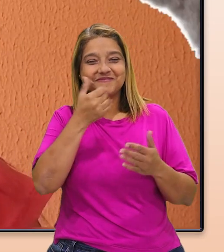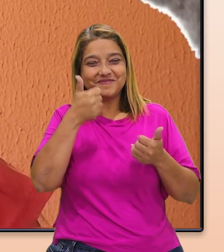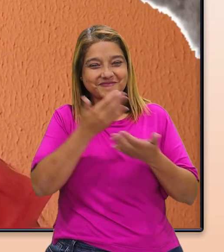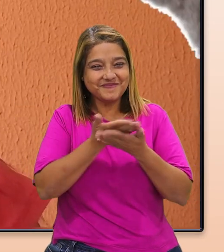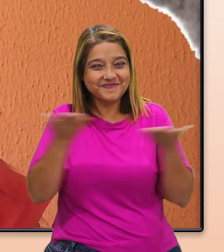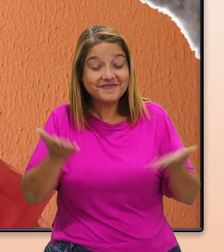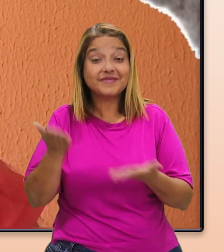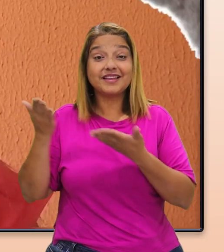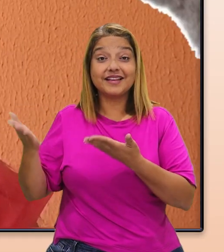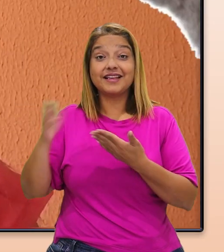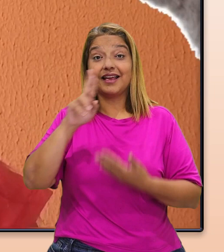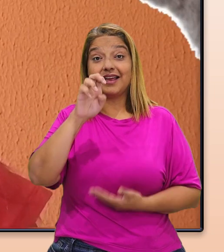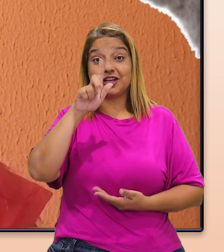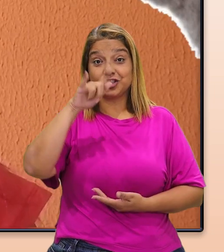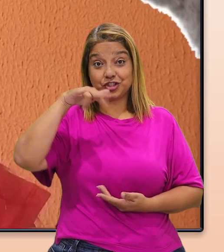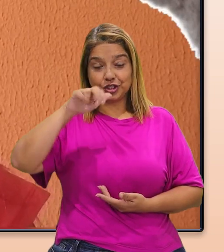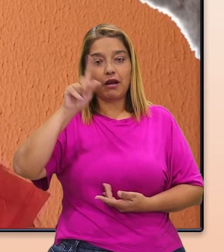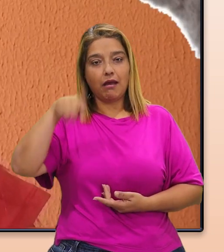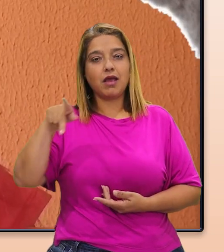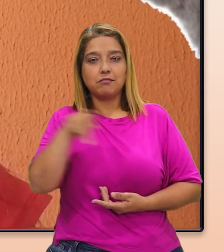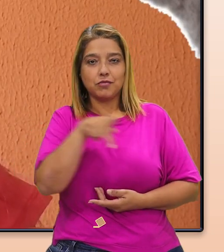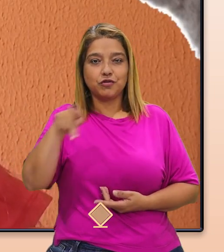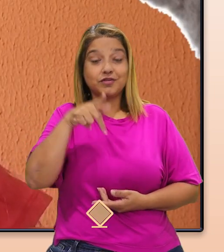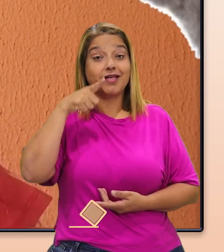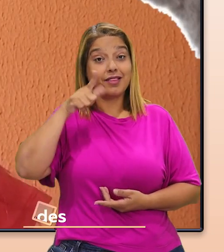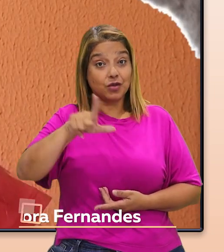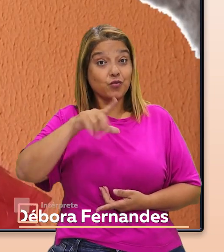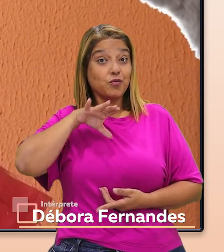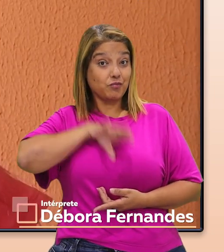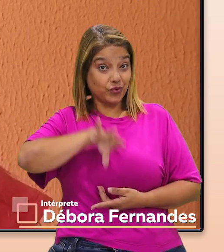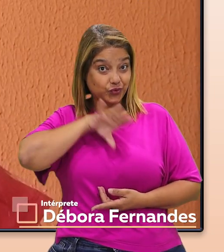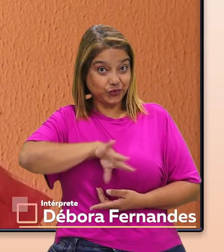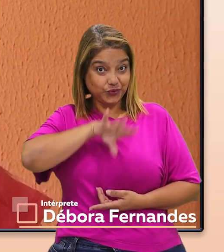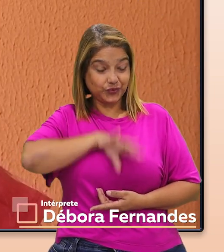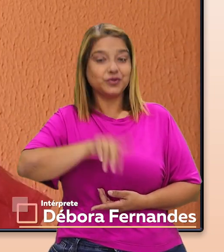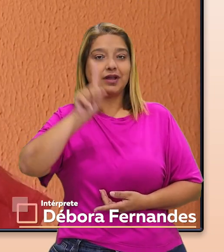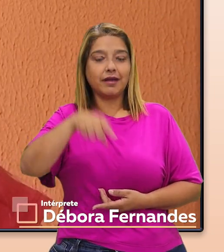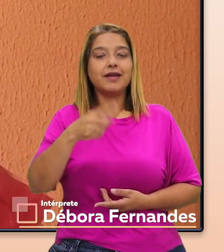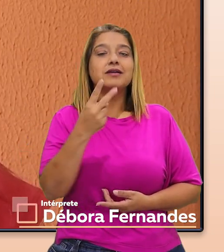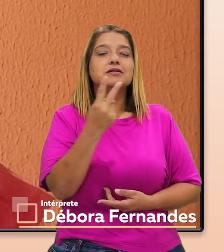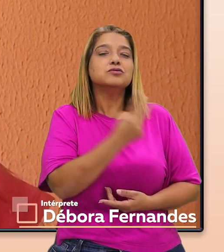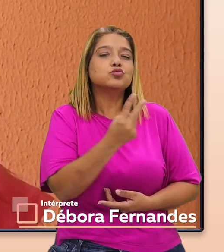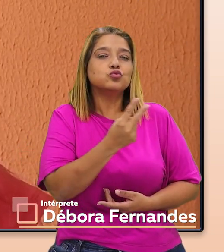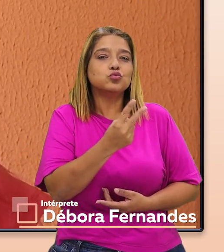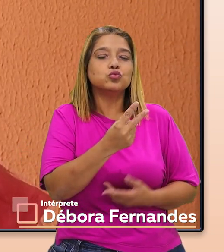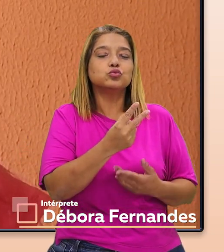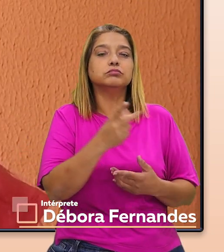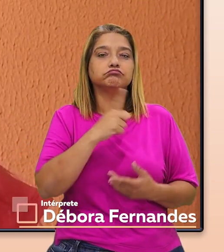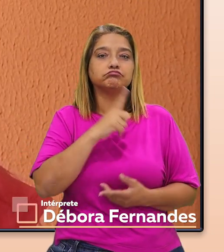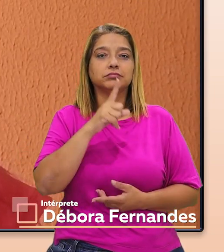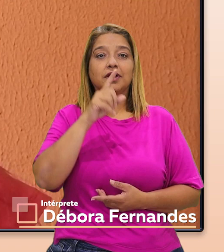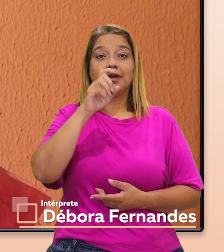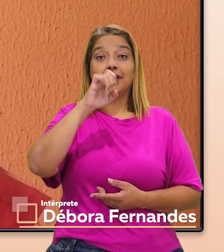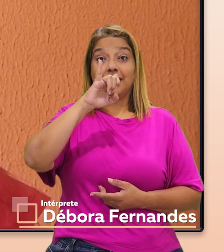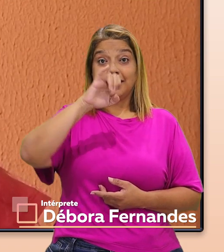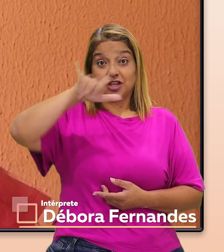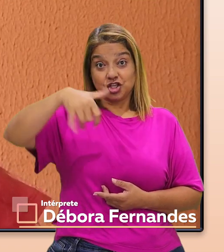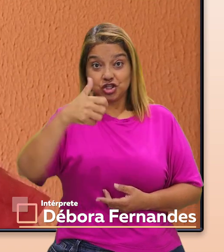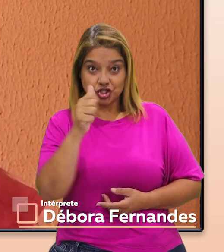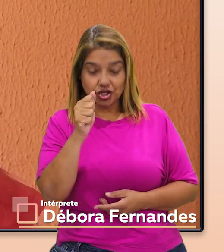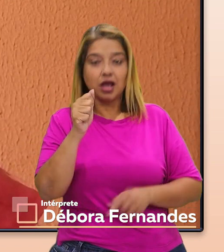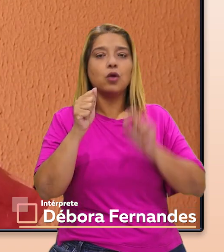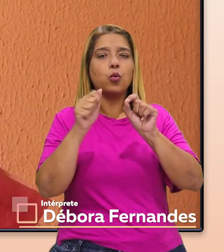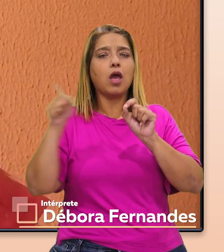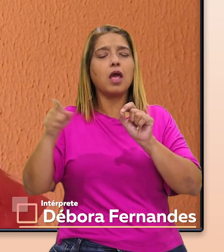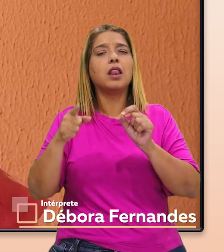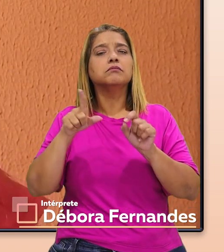Olá tudo bem com você Eu sou a Regina Cássia professora de língua portuguesa do segundo segmento da Eja